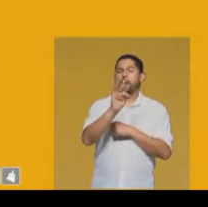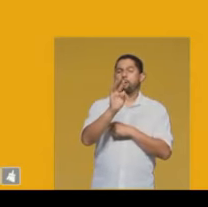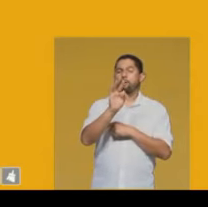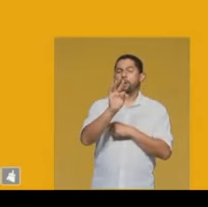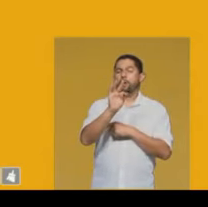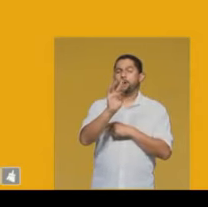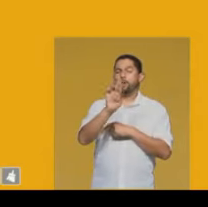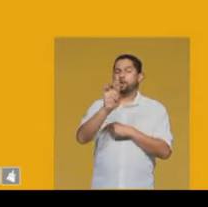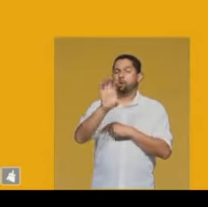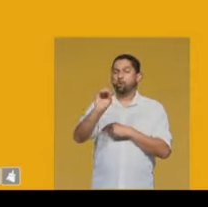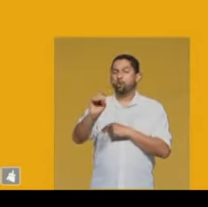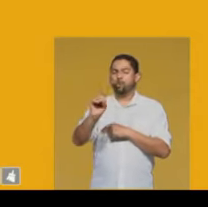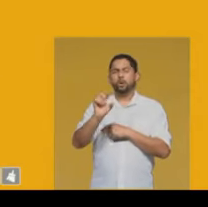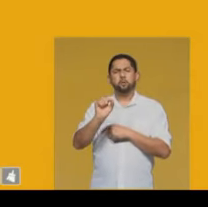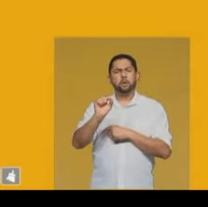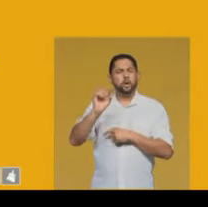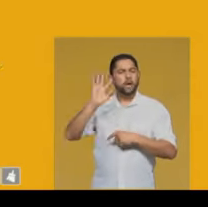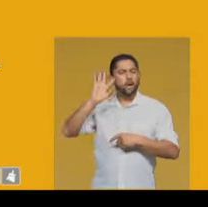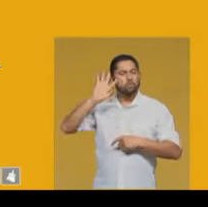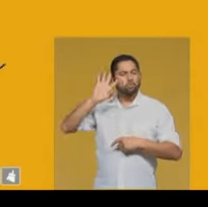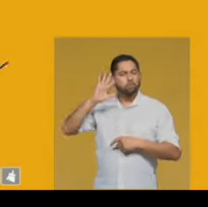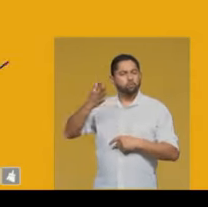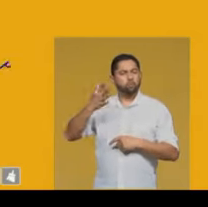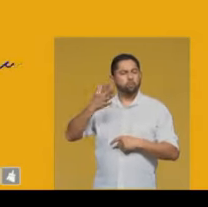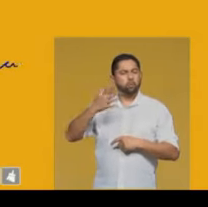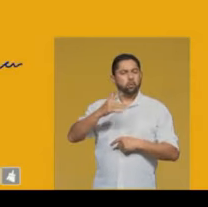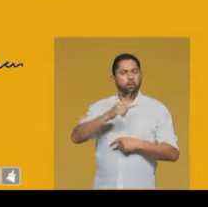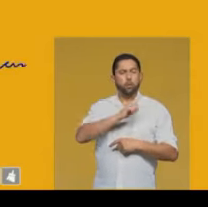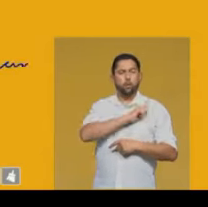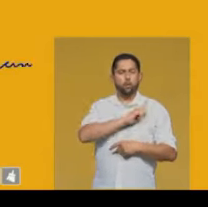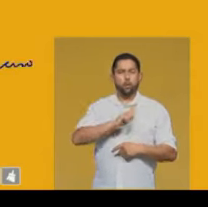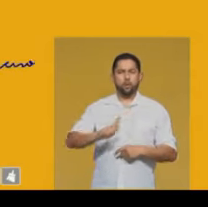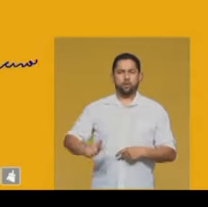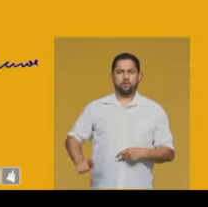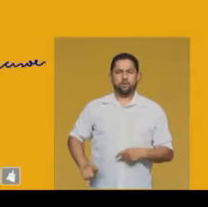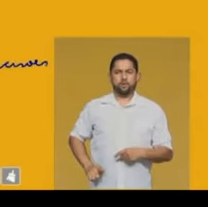governo. Decisões do governo.